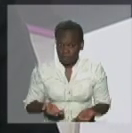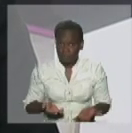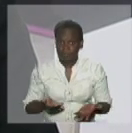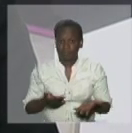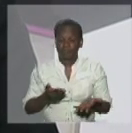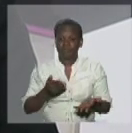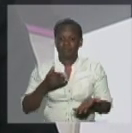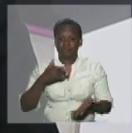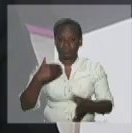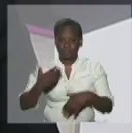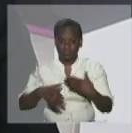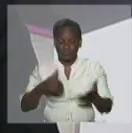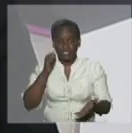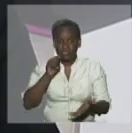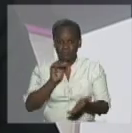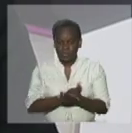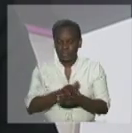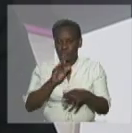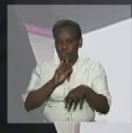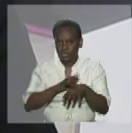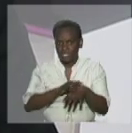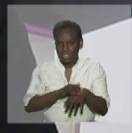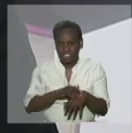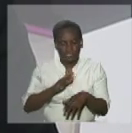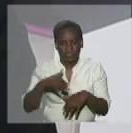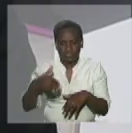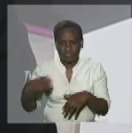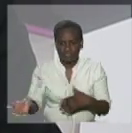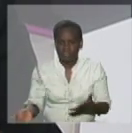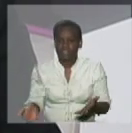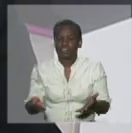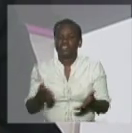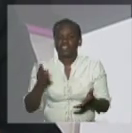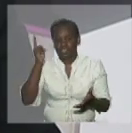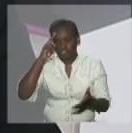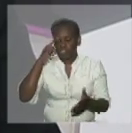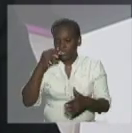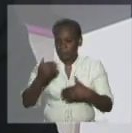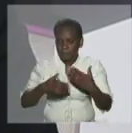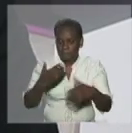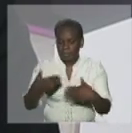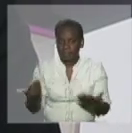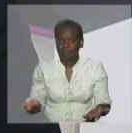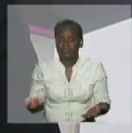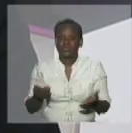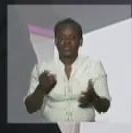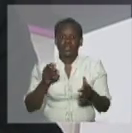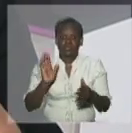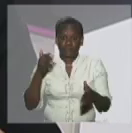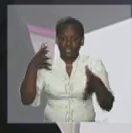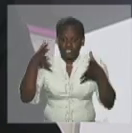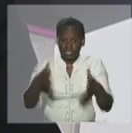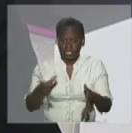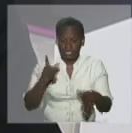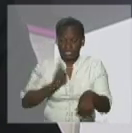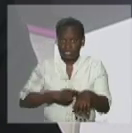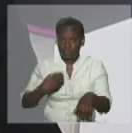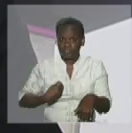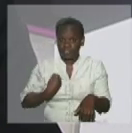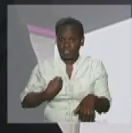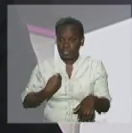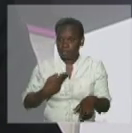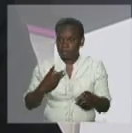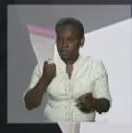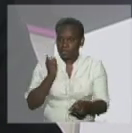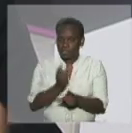E aí acaba que a esposa dele fica doente, né, e tudo mais, e, enfim, a história vai se desenrolar. E chega um momento da vida dele que